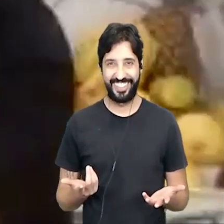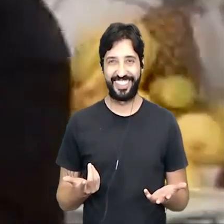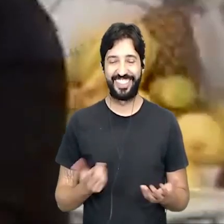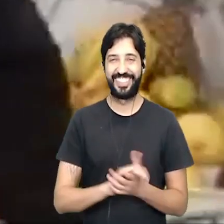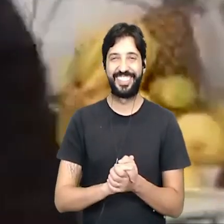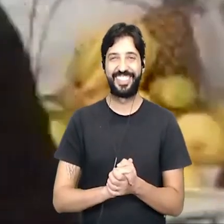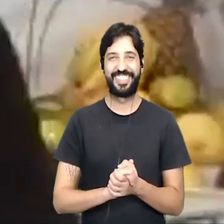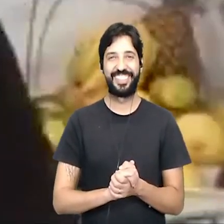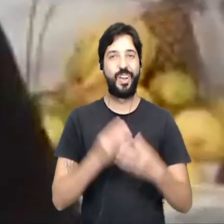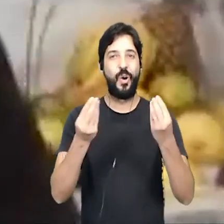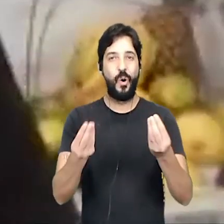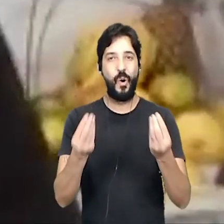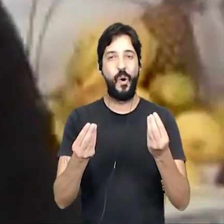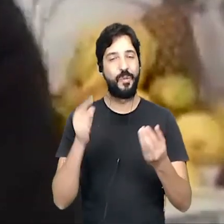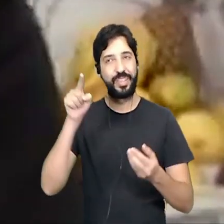gente.